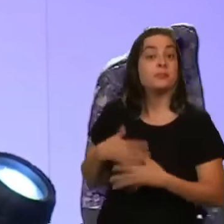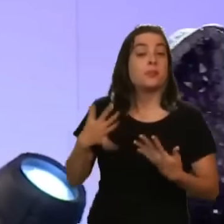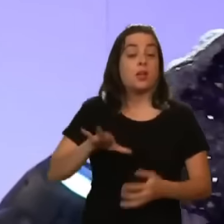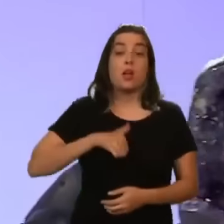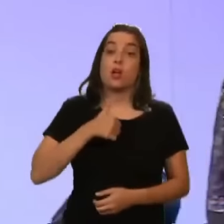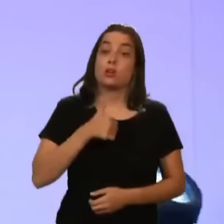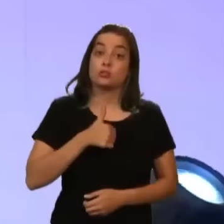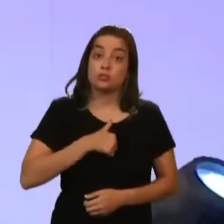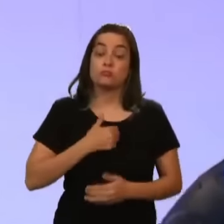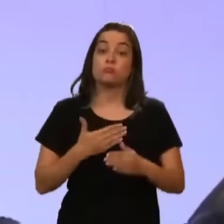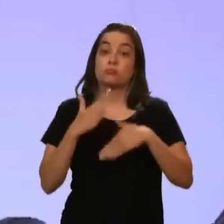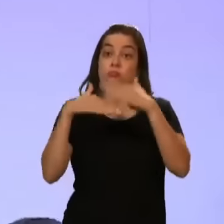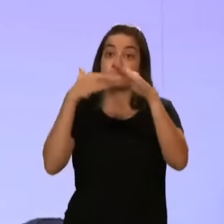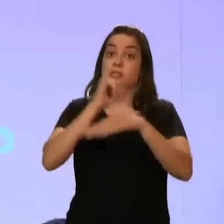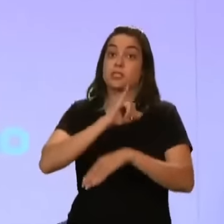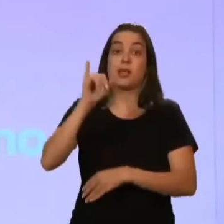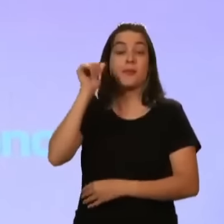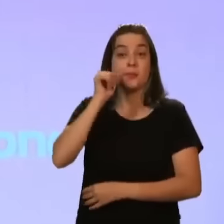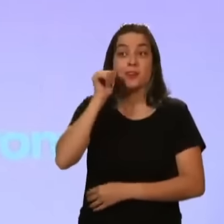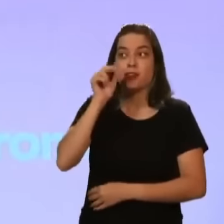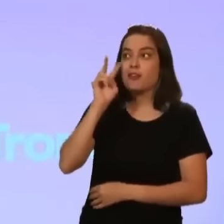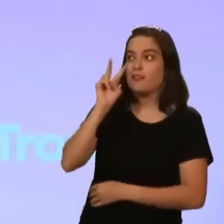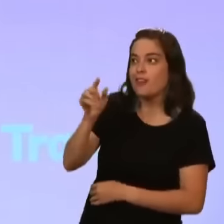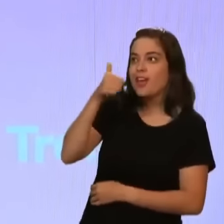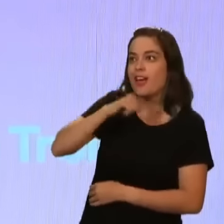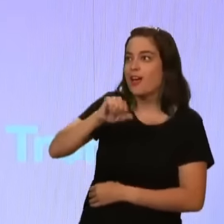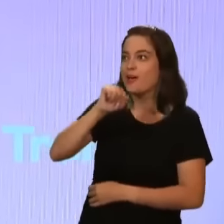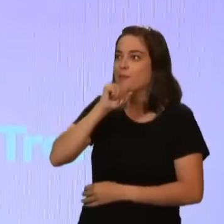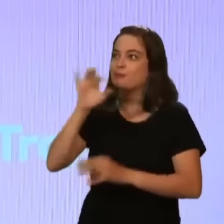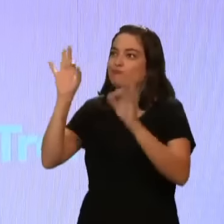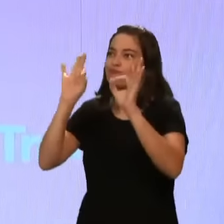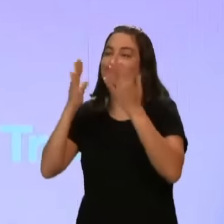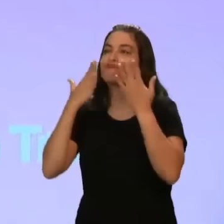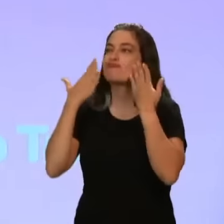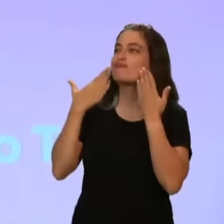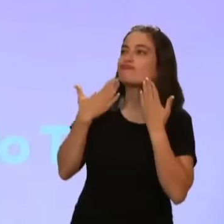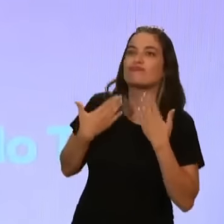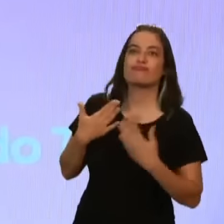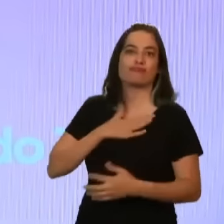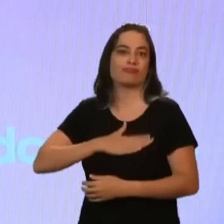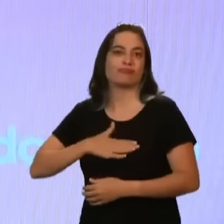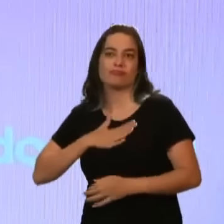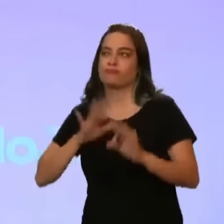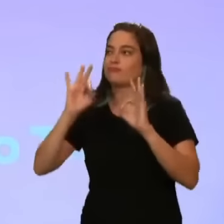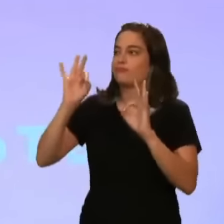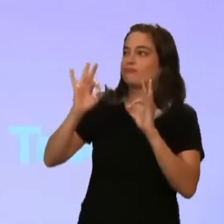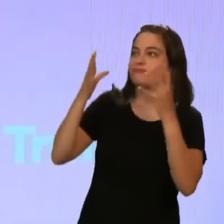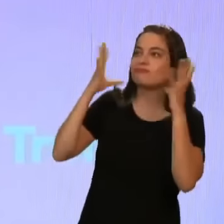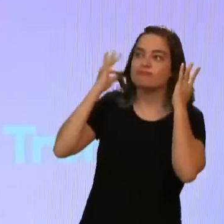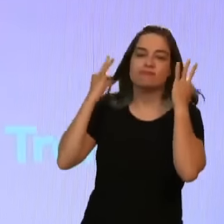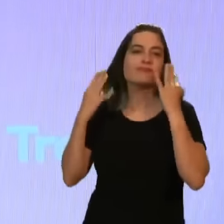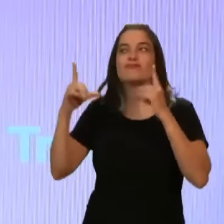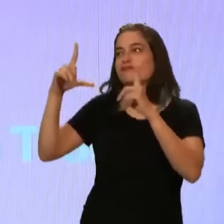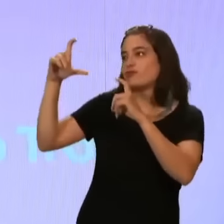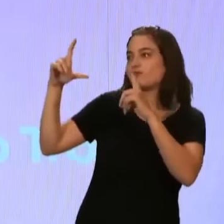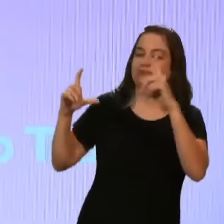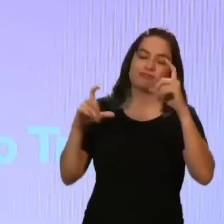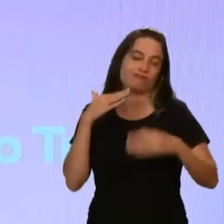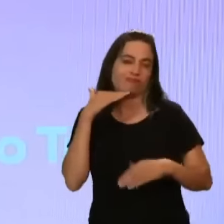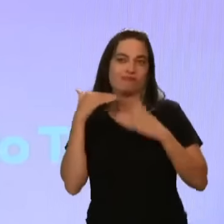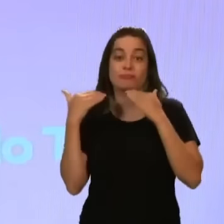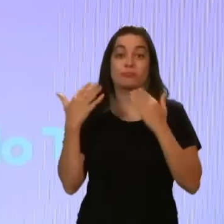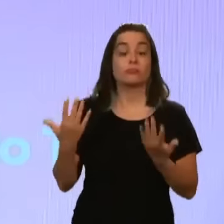formada ali quando a menina vê a mãe se curtindo, se produzindo, se maquiando, se arrumando, fazendo foto, fazendo